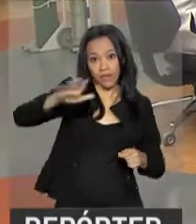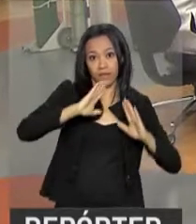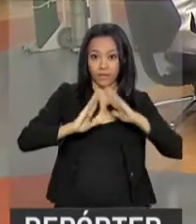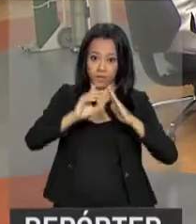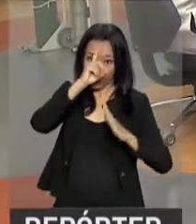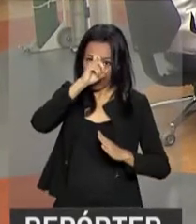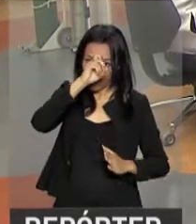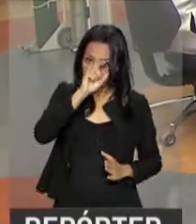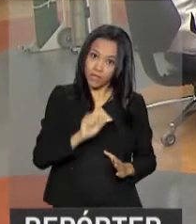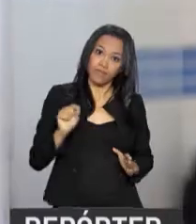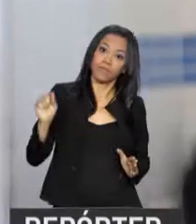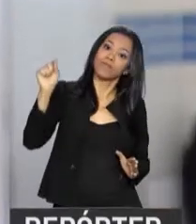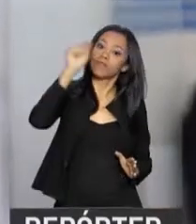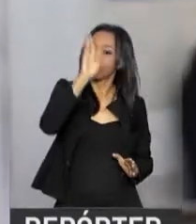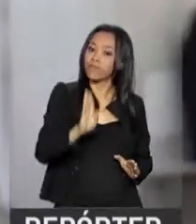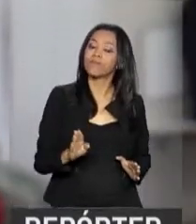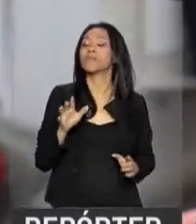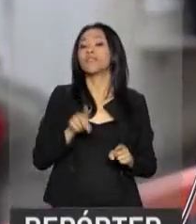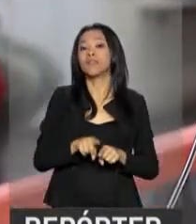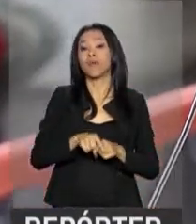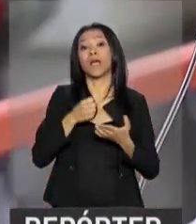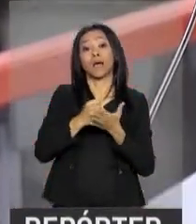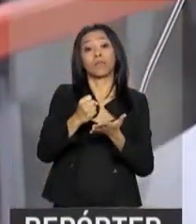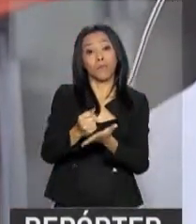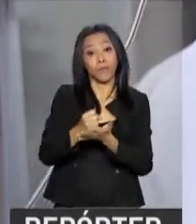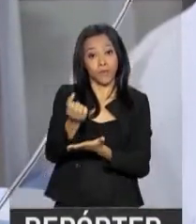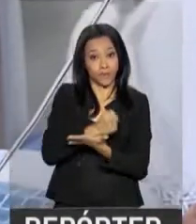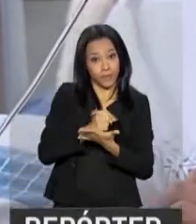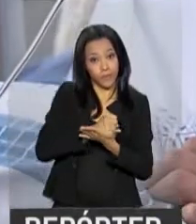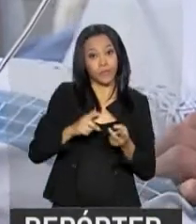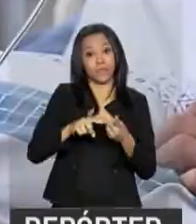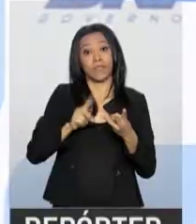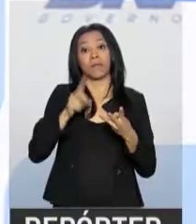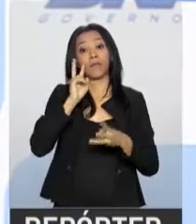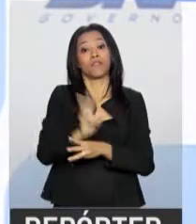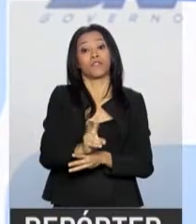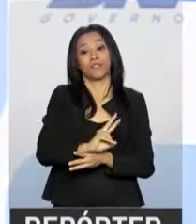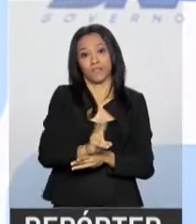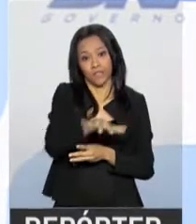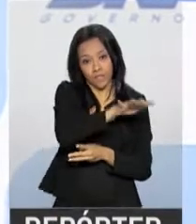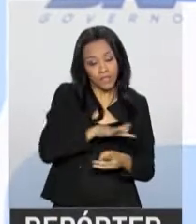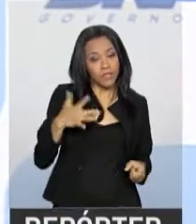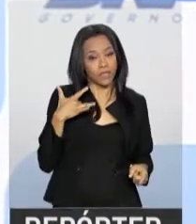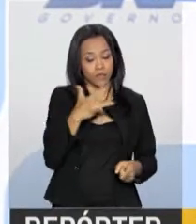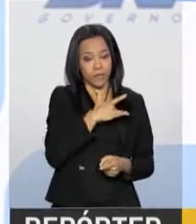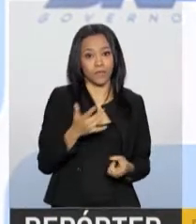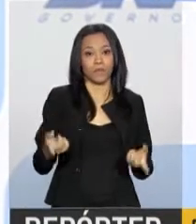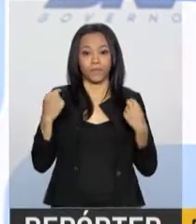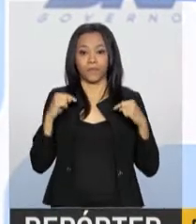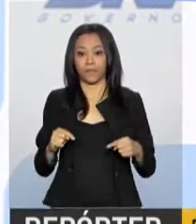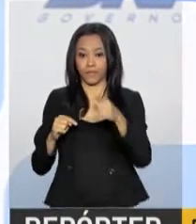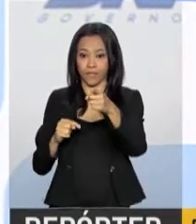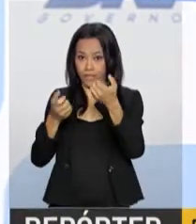média e alta complexidade a assistência farmacêutica e vigilância em saúde por exemplo estamos resolvendo a